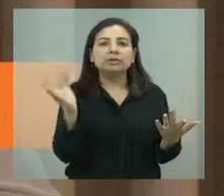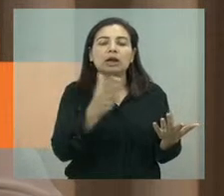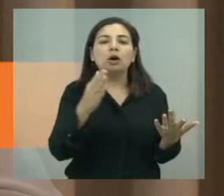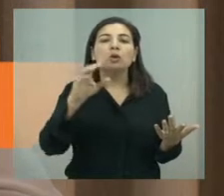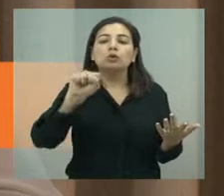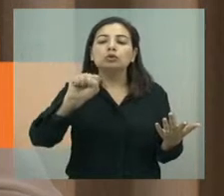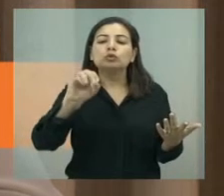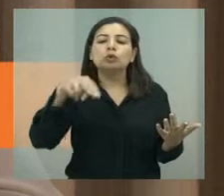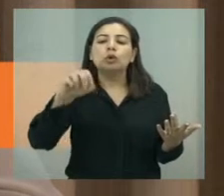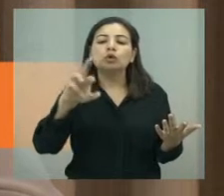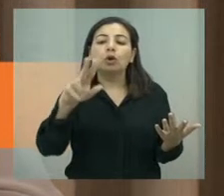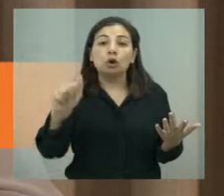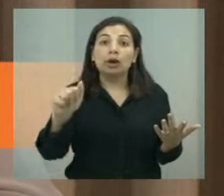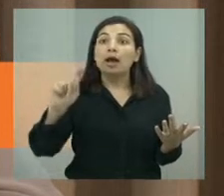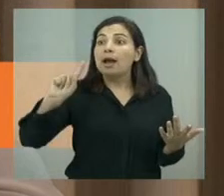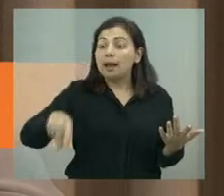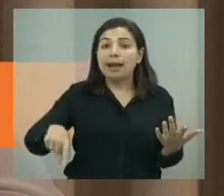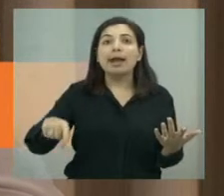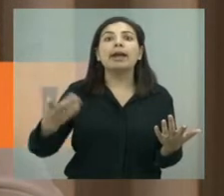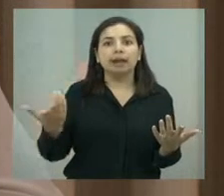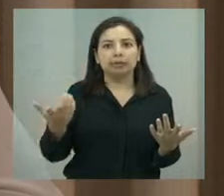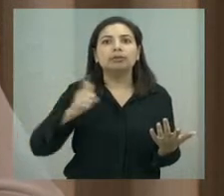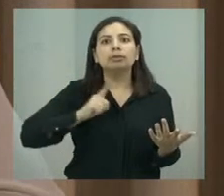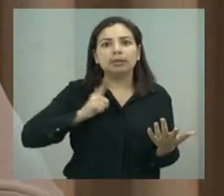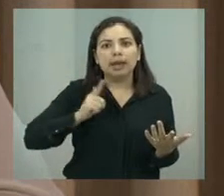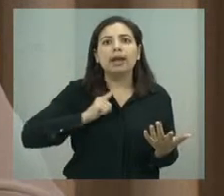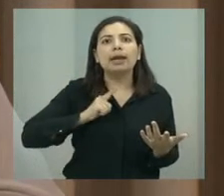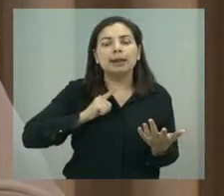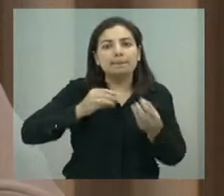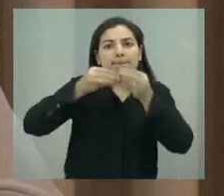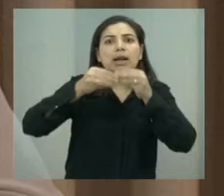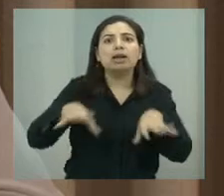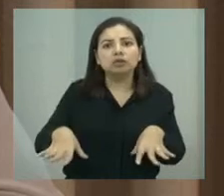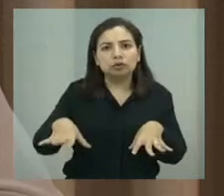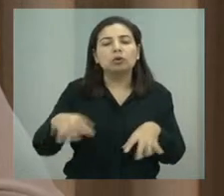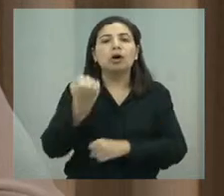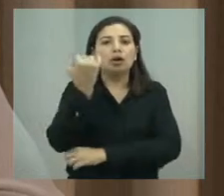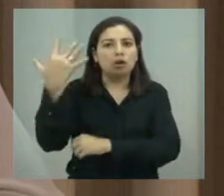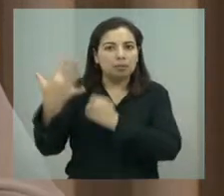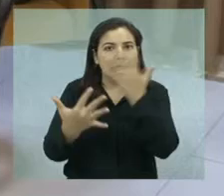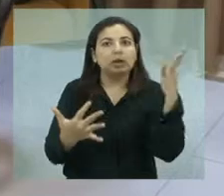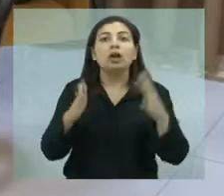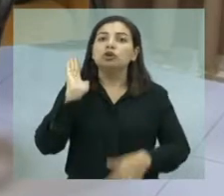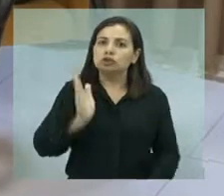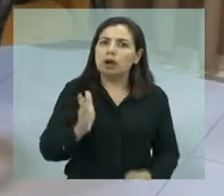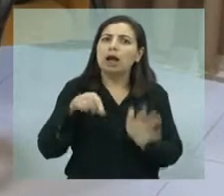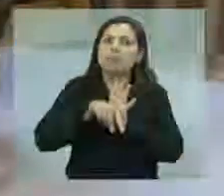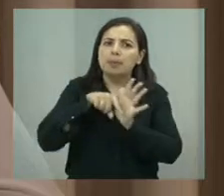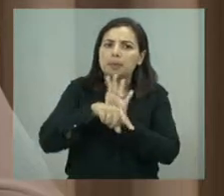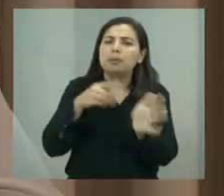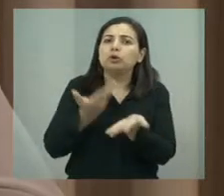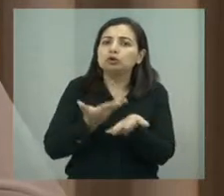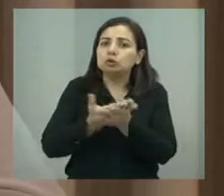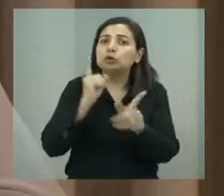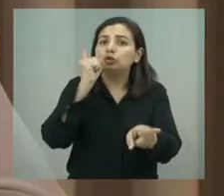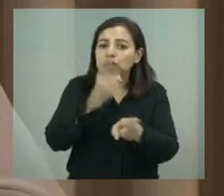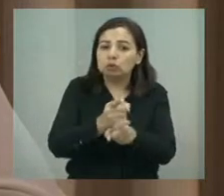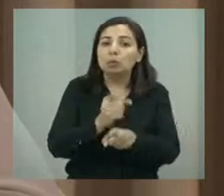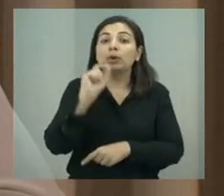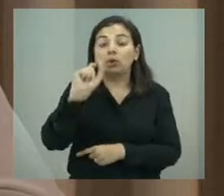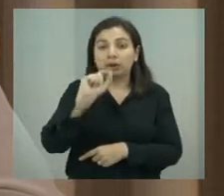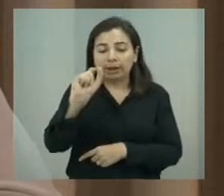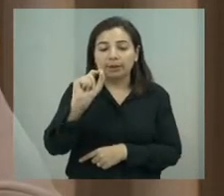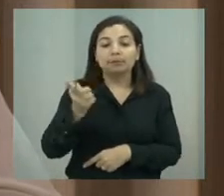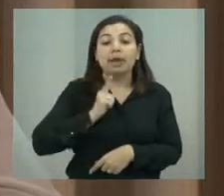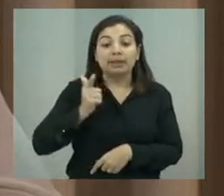fenômeno mais prejudicial ao meio ambiente, por exemplo, que existe, né? Existem já estudos que verificam, por exemplo, que